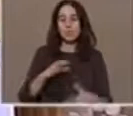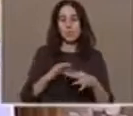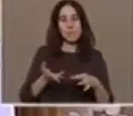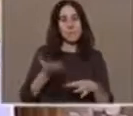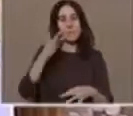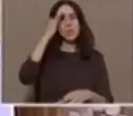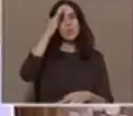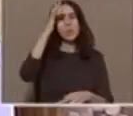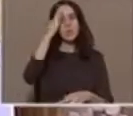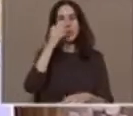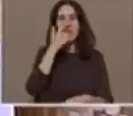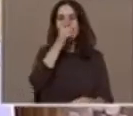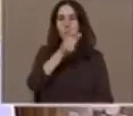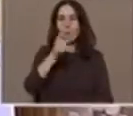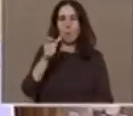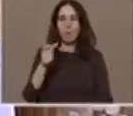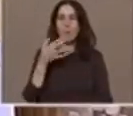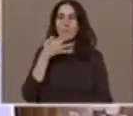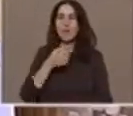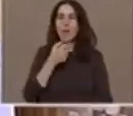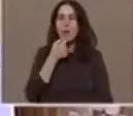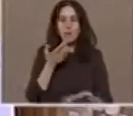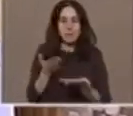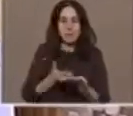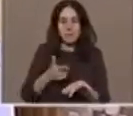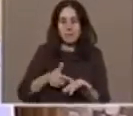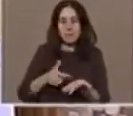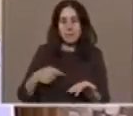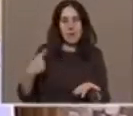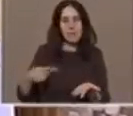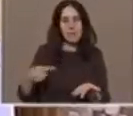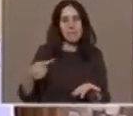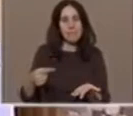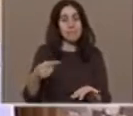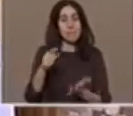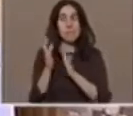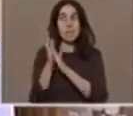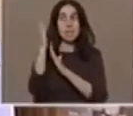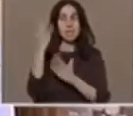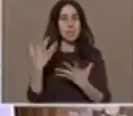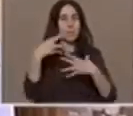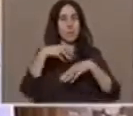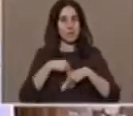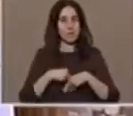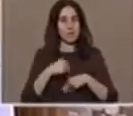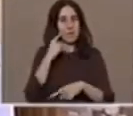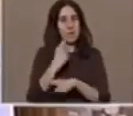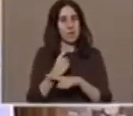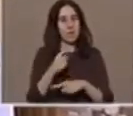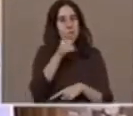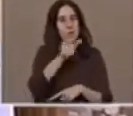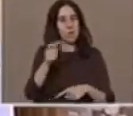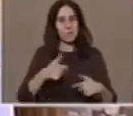todos os homens tenham o pão necessário para cada dia, foi enraizado por Deus no coração dos